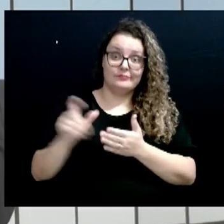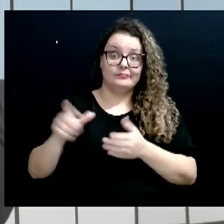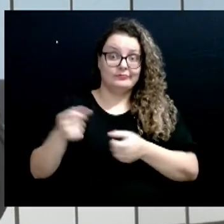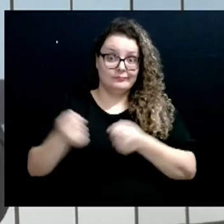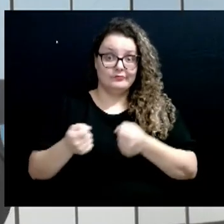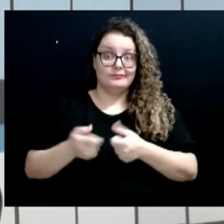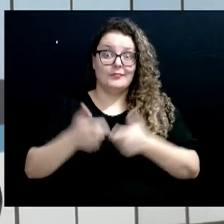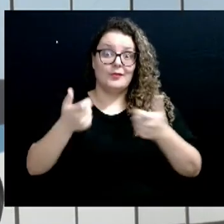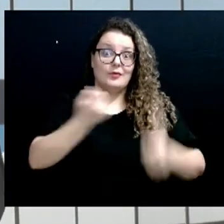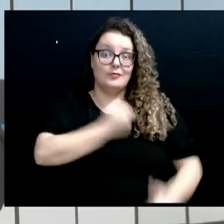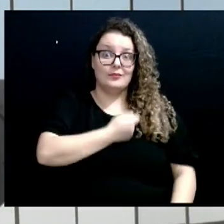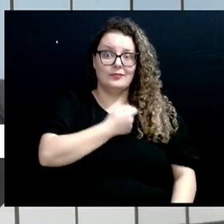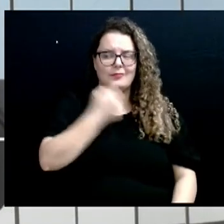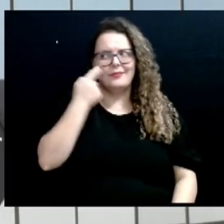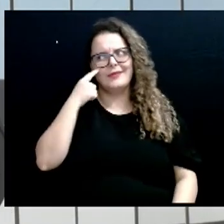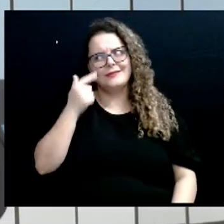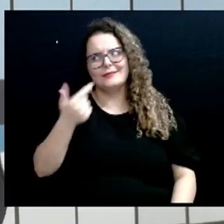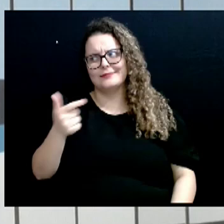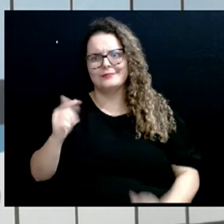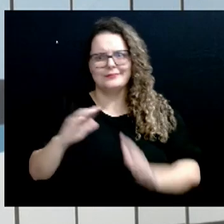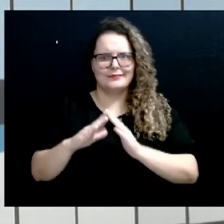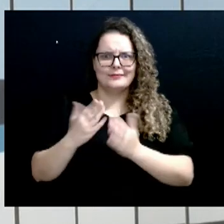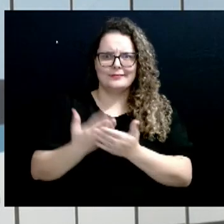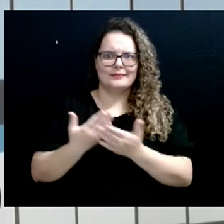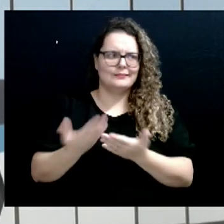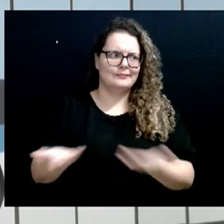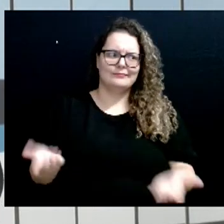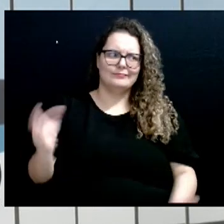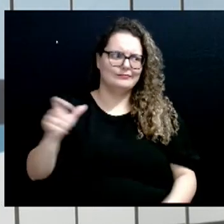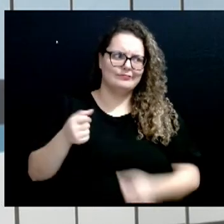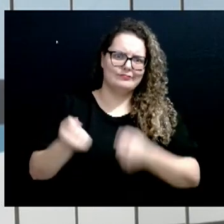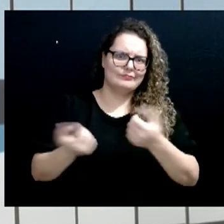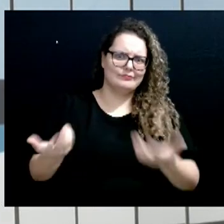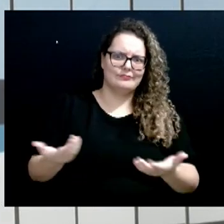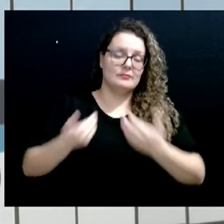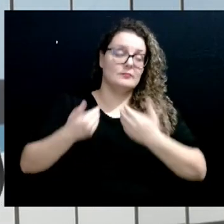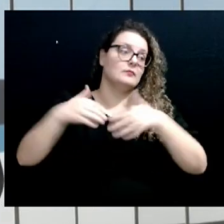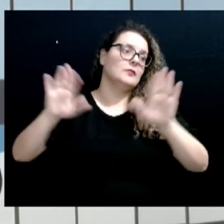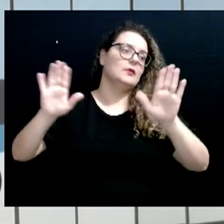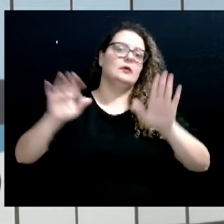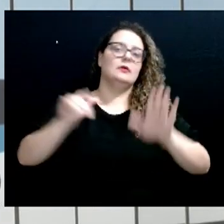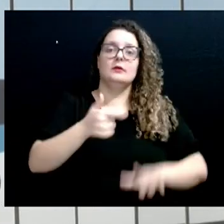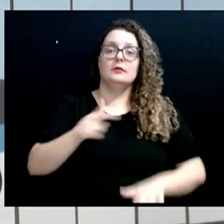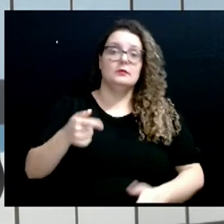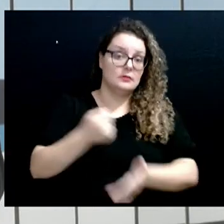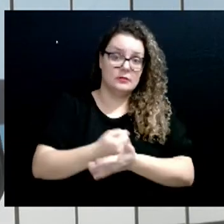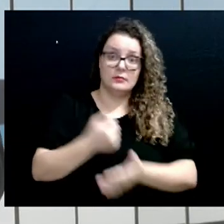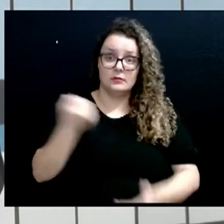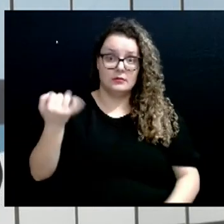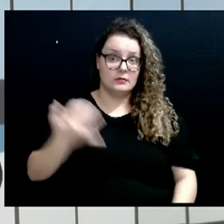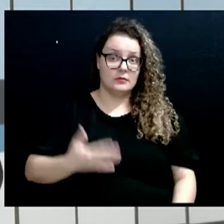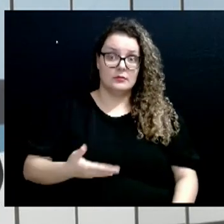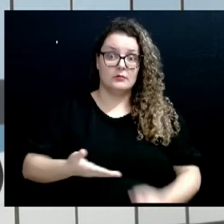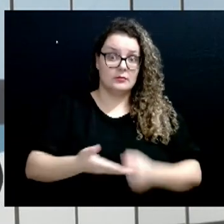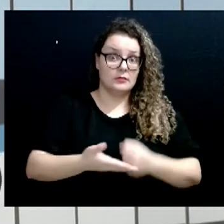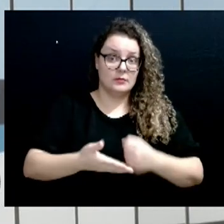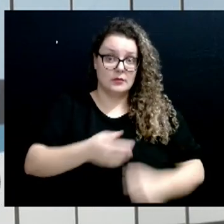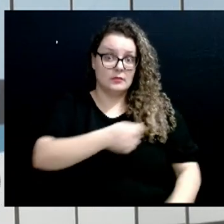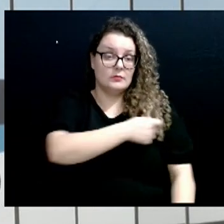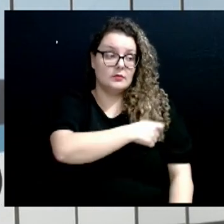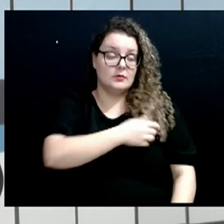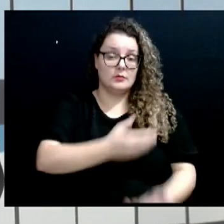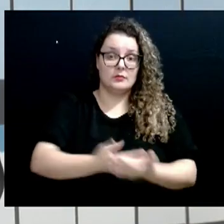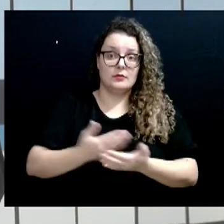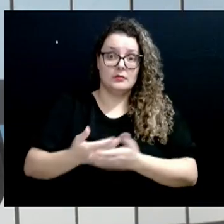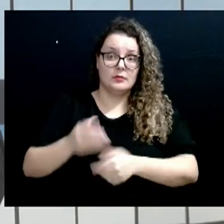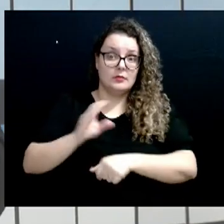imagina sem autoescola. Esse povo a Deus dará por aí, jogado sem obrigatoriedade de quantidade mínima de aulas, com um curso totalmente